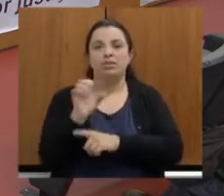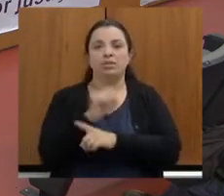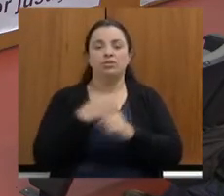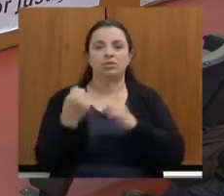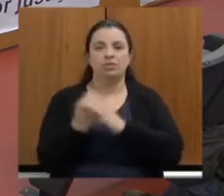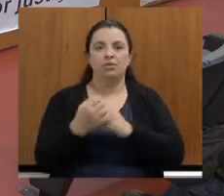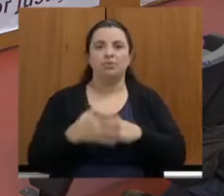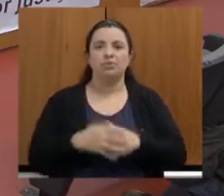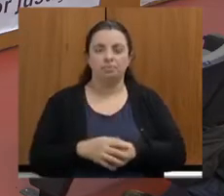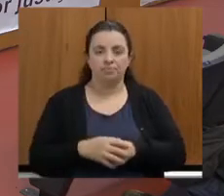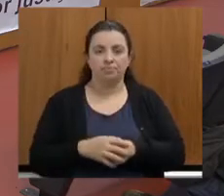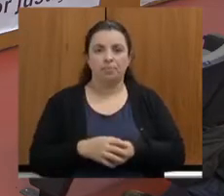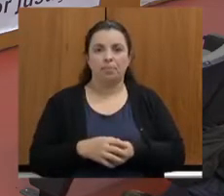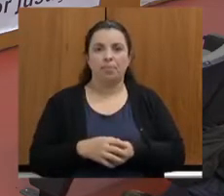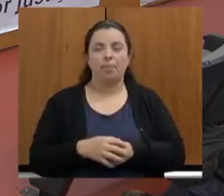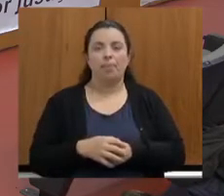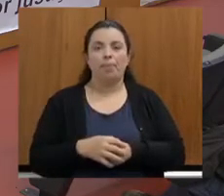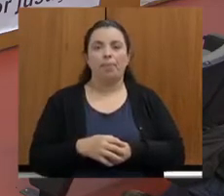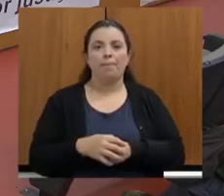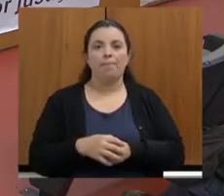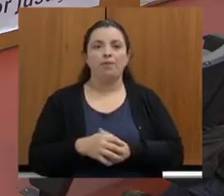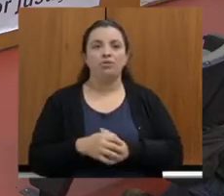E aí